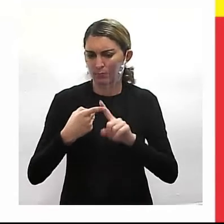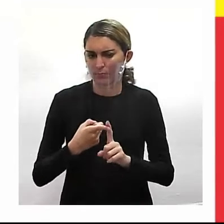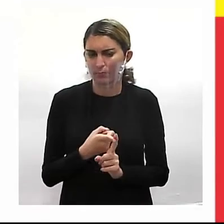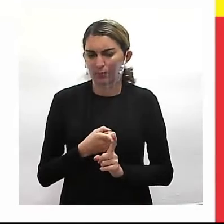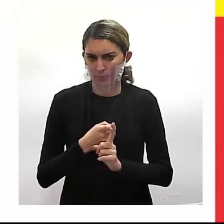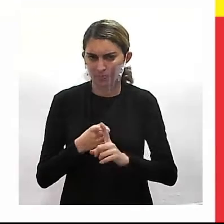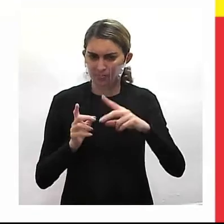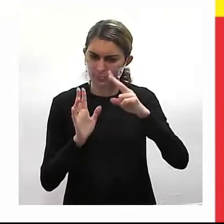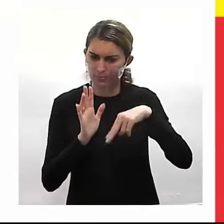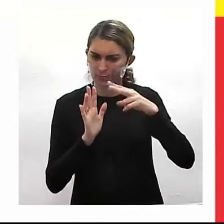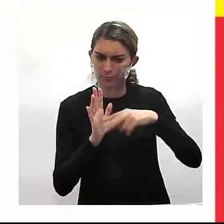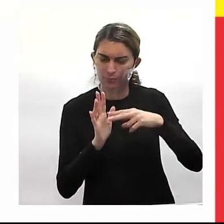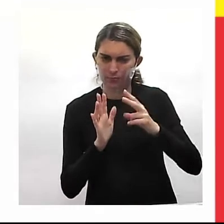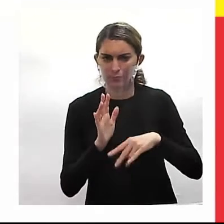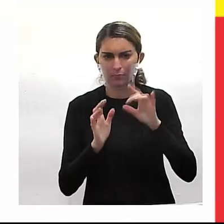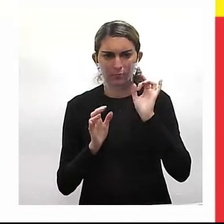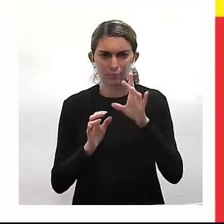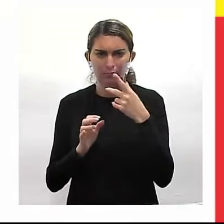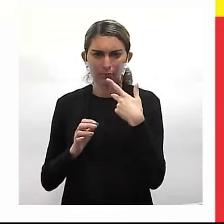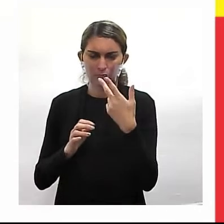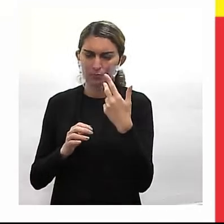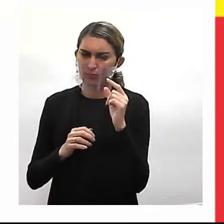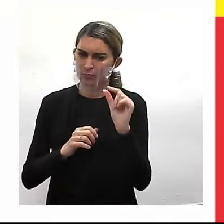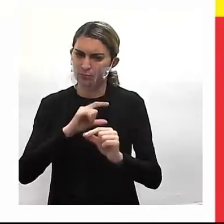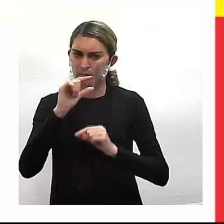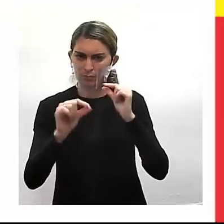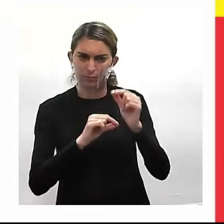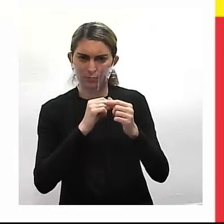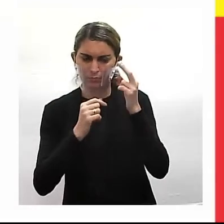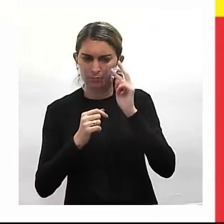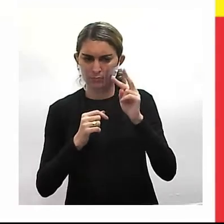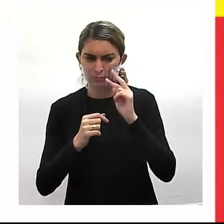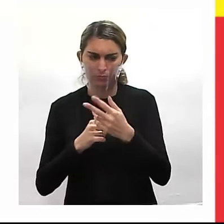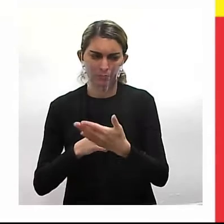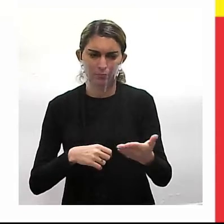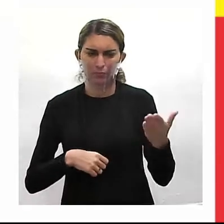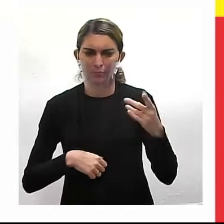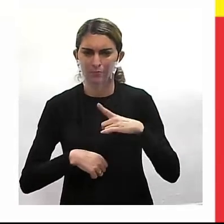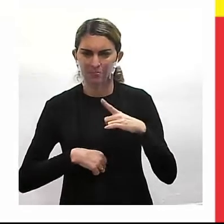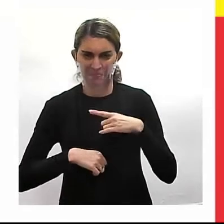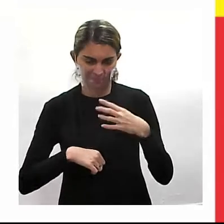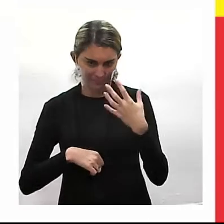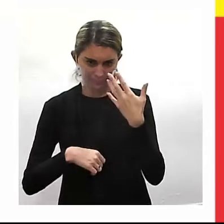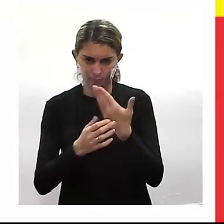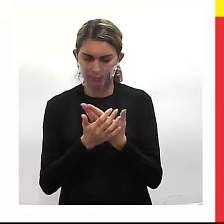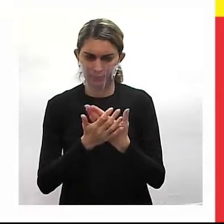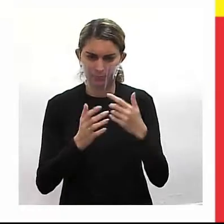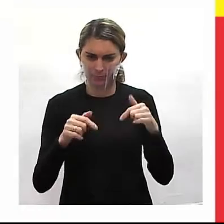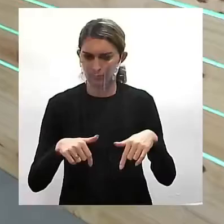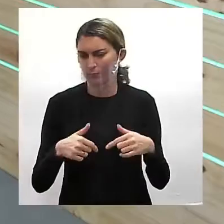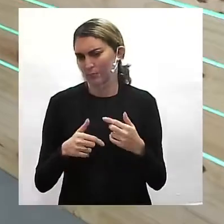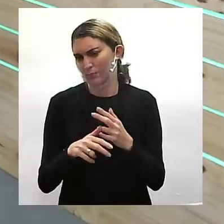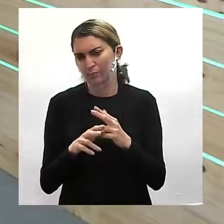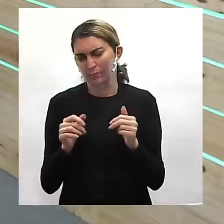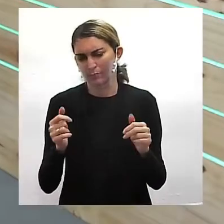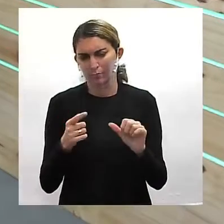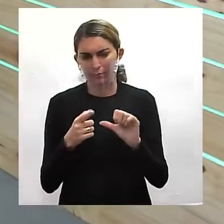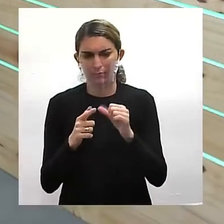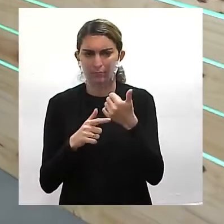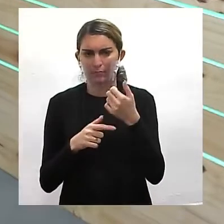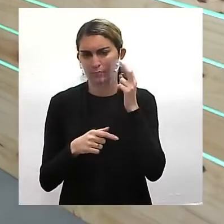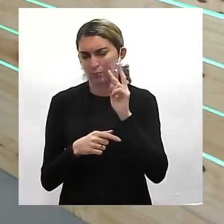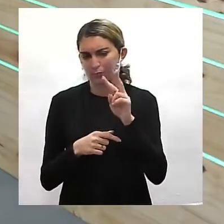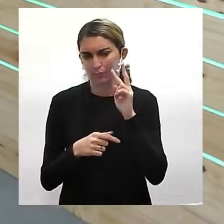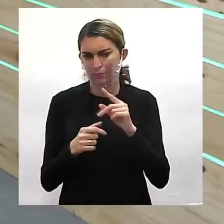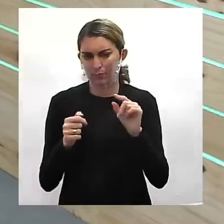vamos fazer a leitura. Deixa eu só falar um pouquinho para vocês, só para relembrar para quem ainda não assistiu nenhuma aula minha. Primeiramente, vamos lembrar que